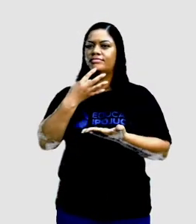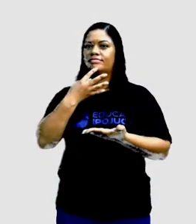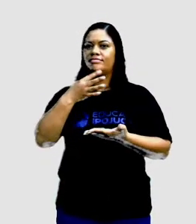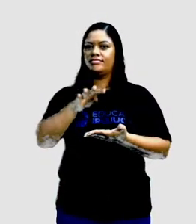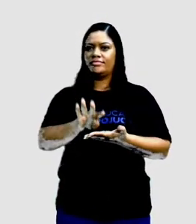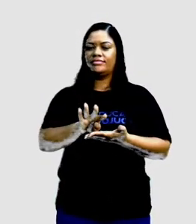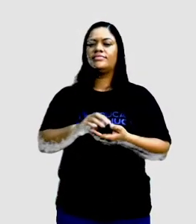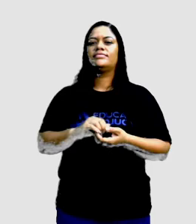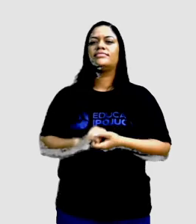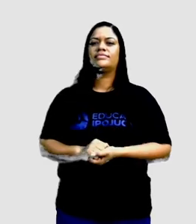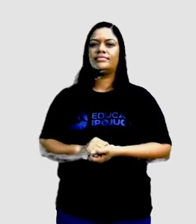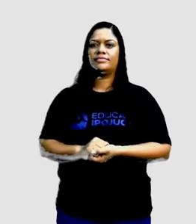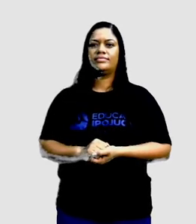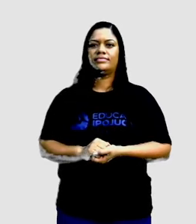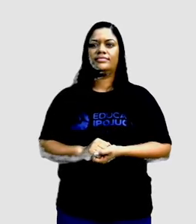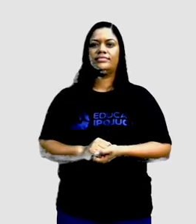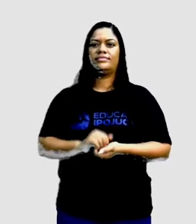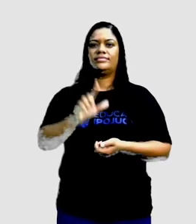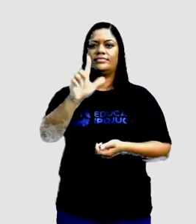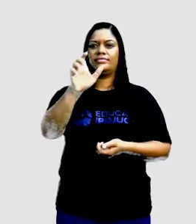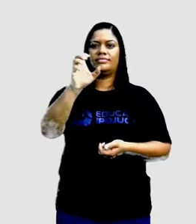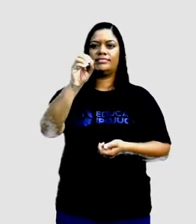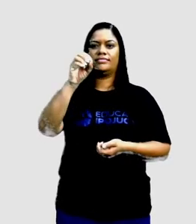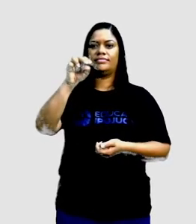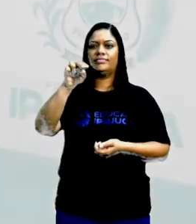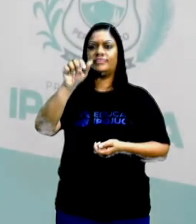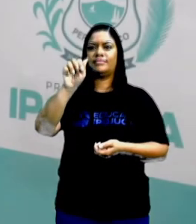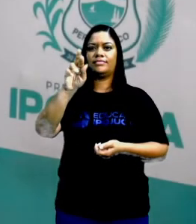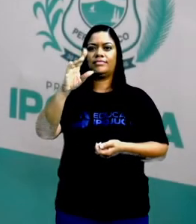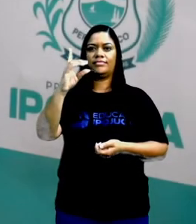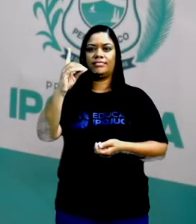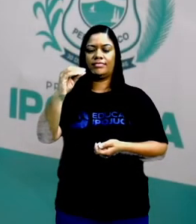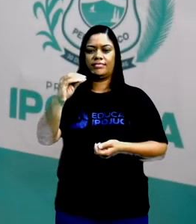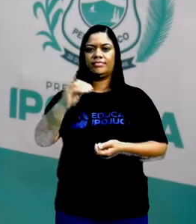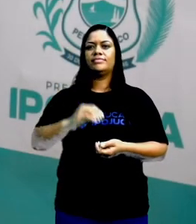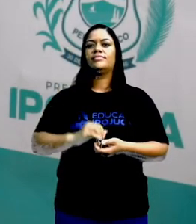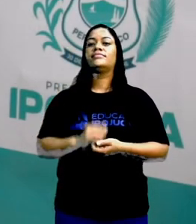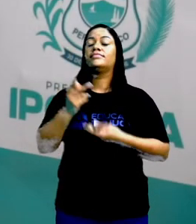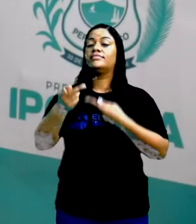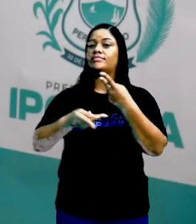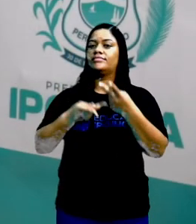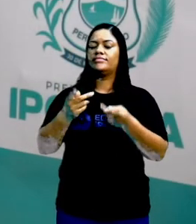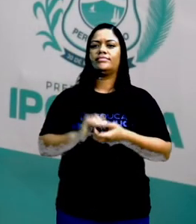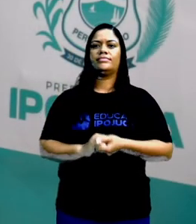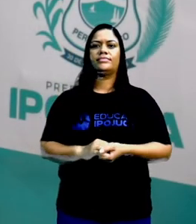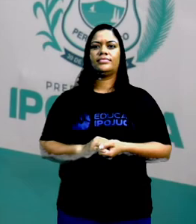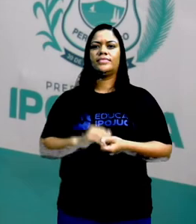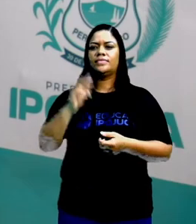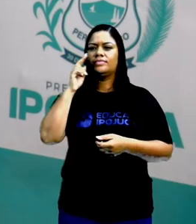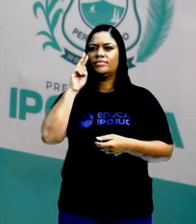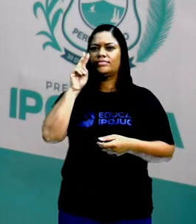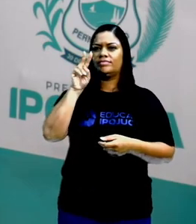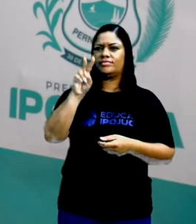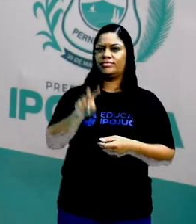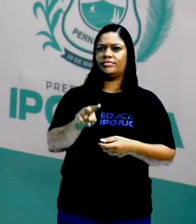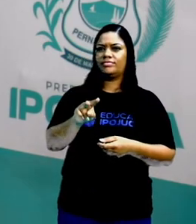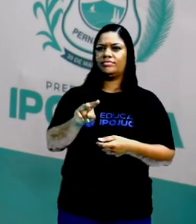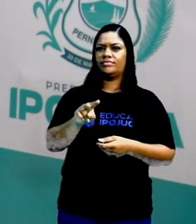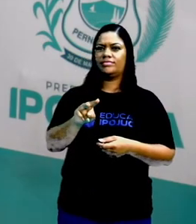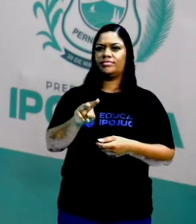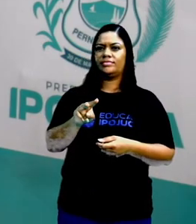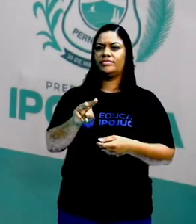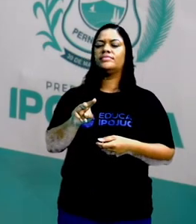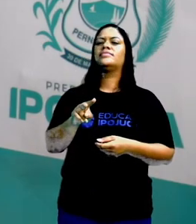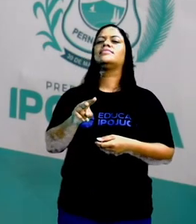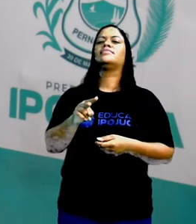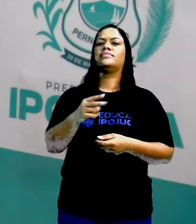por favor, pesquise sobre esse filósofo, escritor, ele diz o seguinte: todo ponto de vista é a